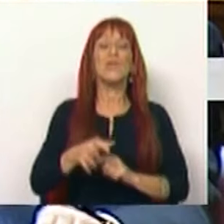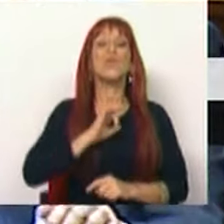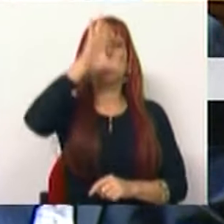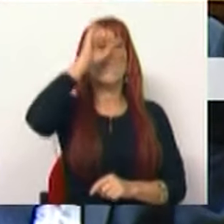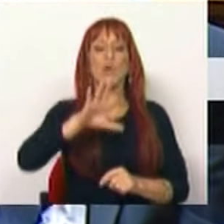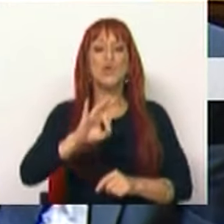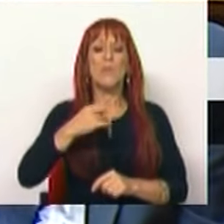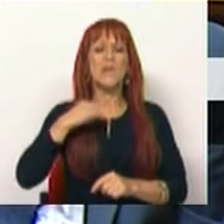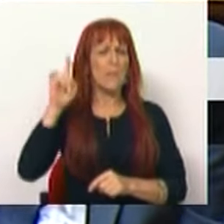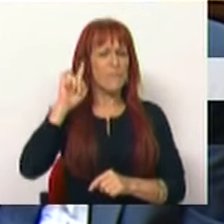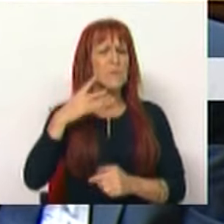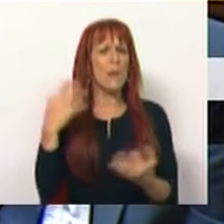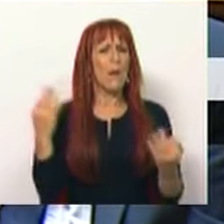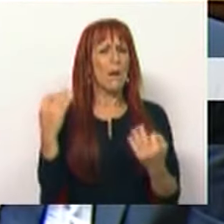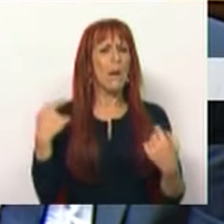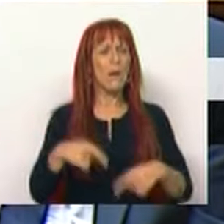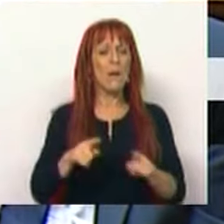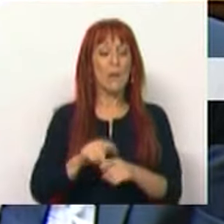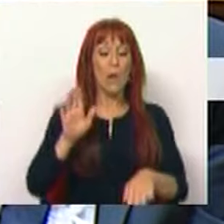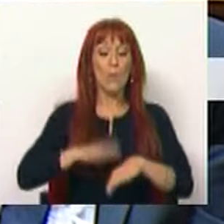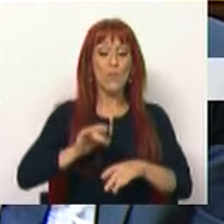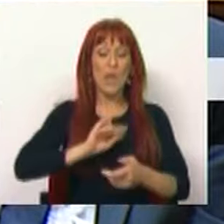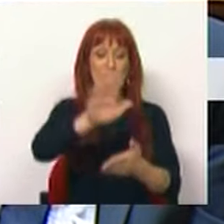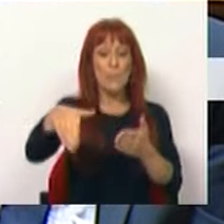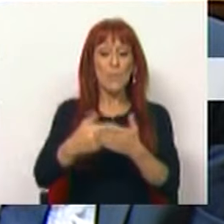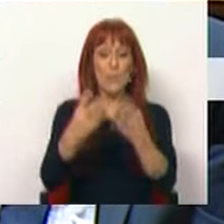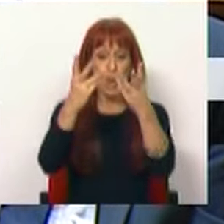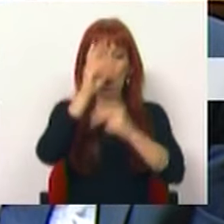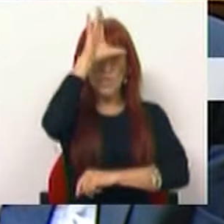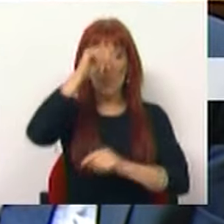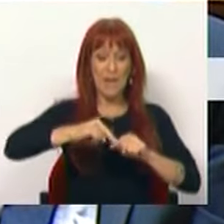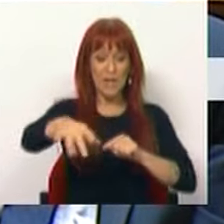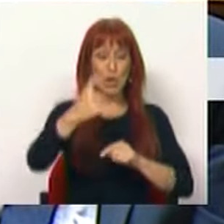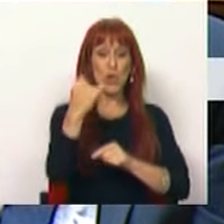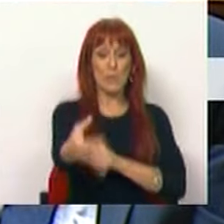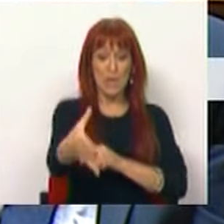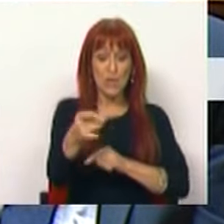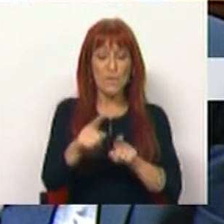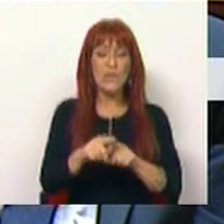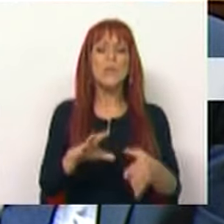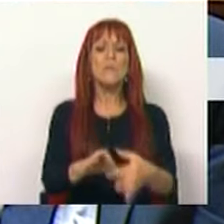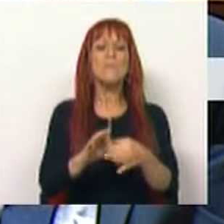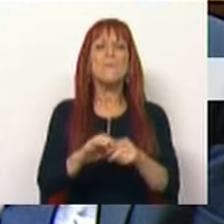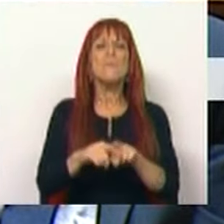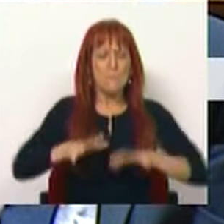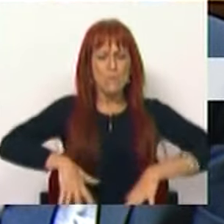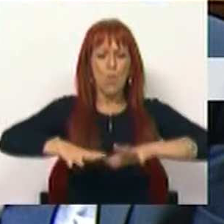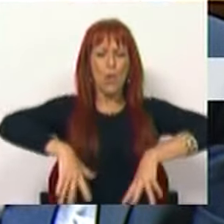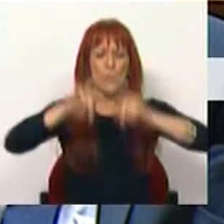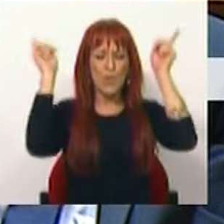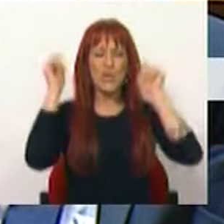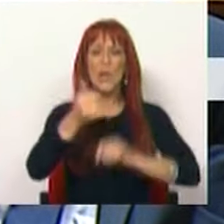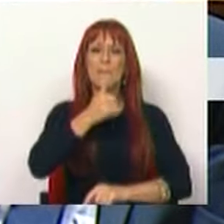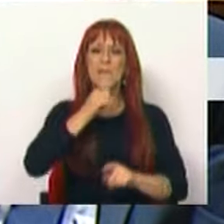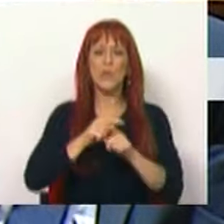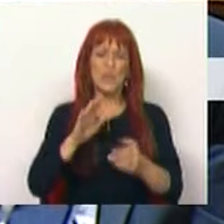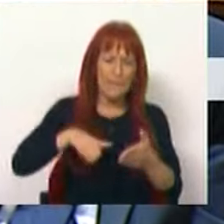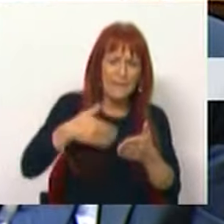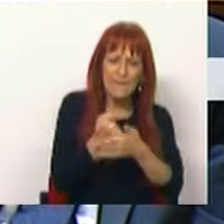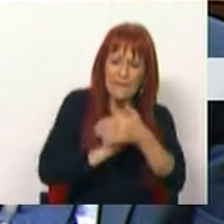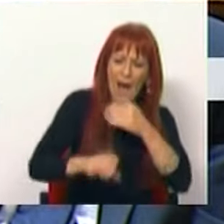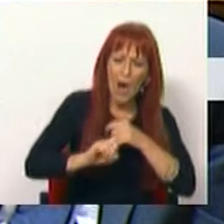o PCP valoriza naturalmente o facto da proposta de Orçamento do Estado para 2019 consolidar e desenvolver as medidas de